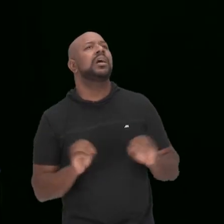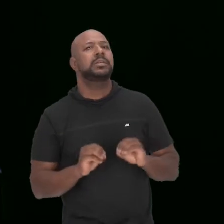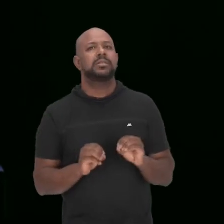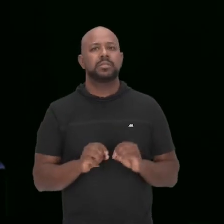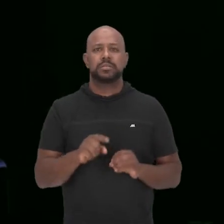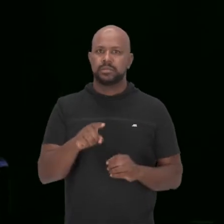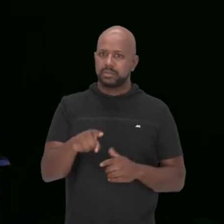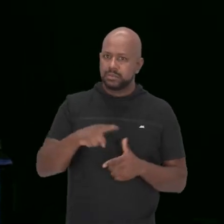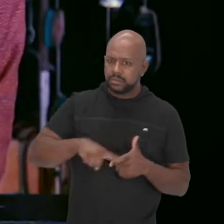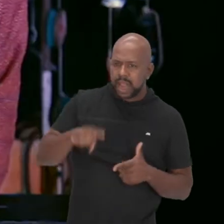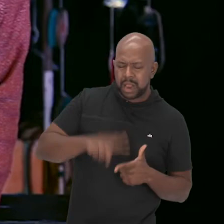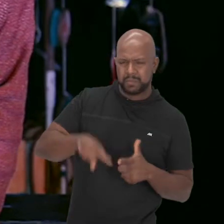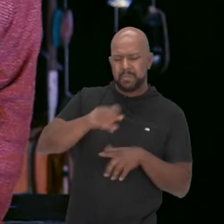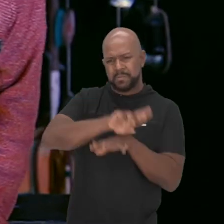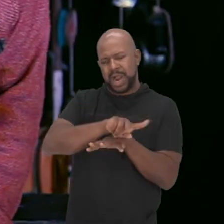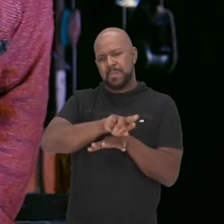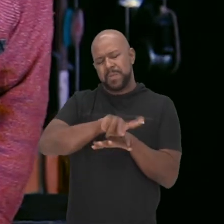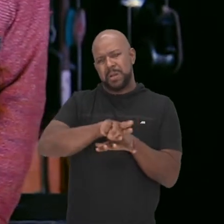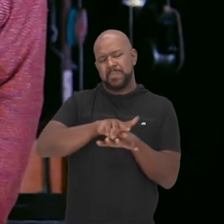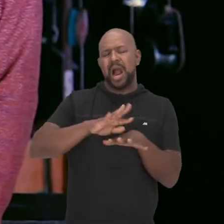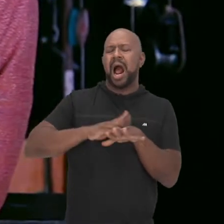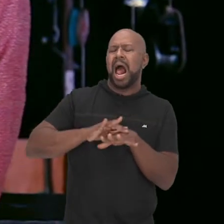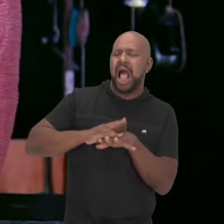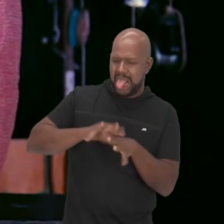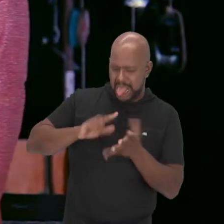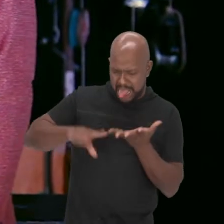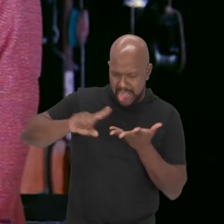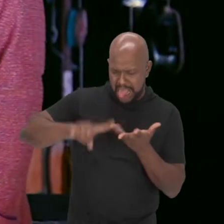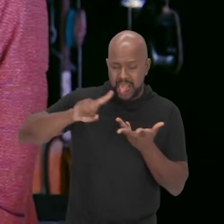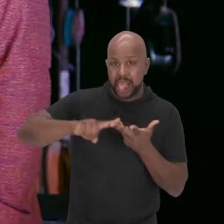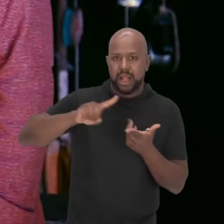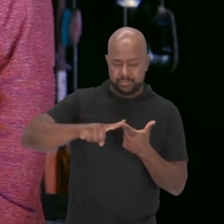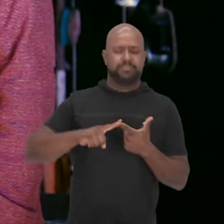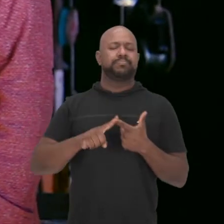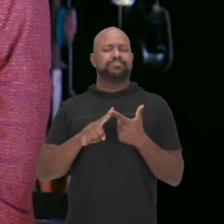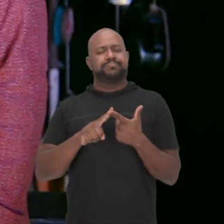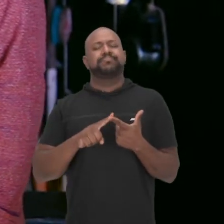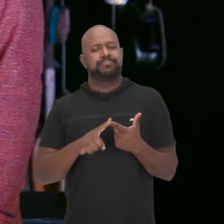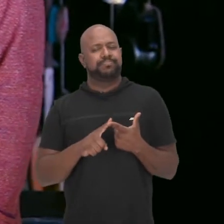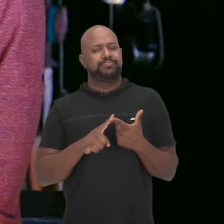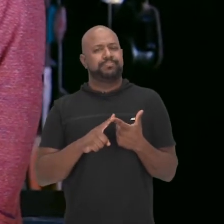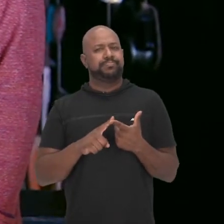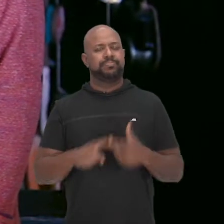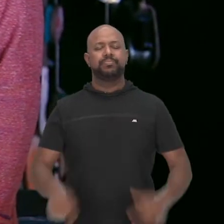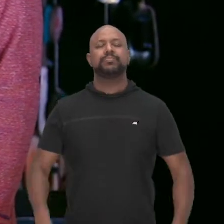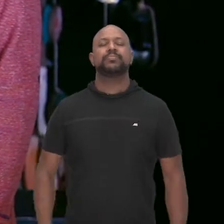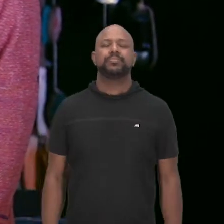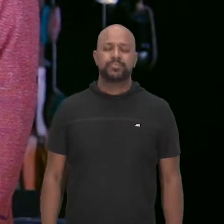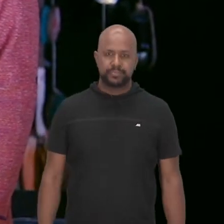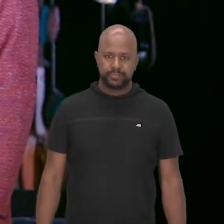senhora. Apendicite, tendinite, gastrite, escalactite, folículos.